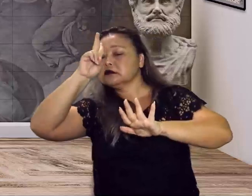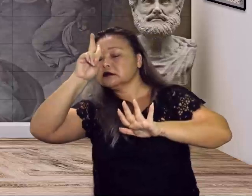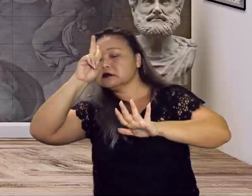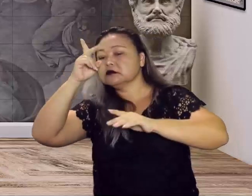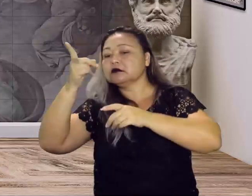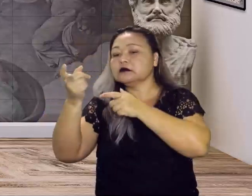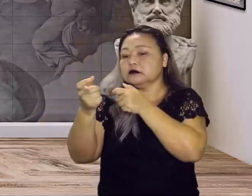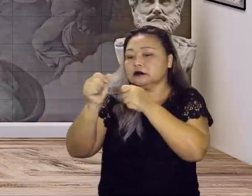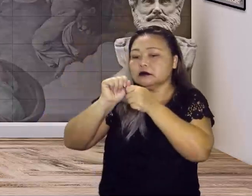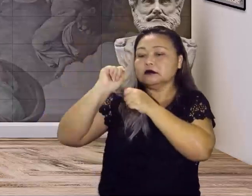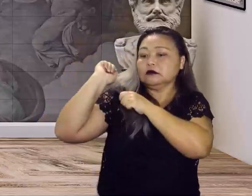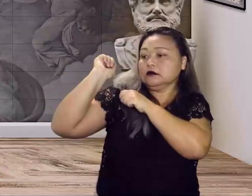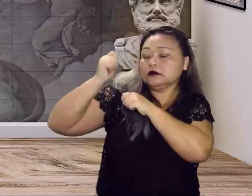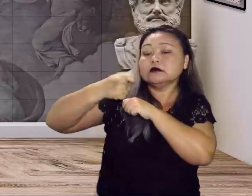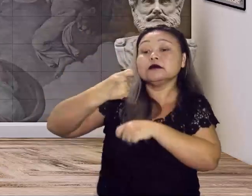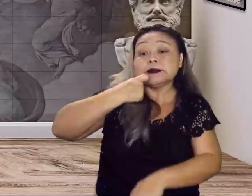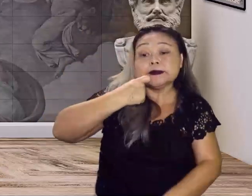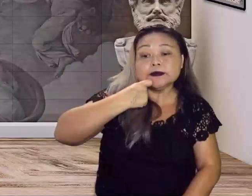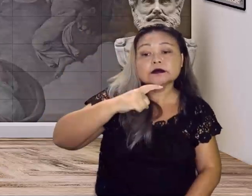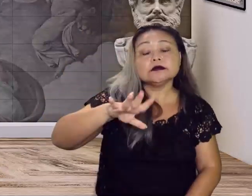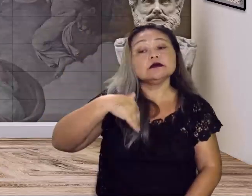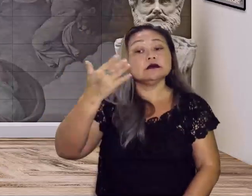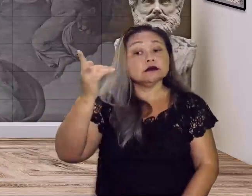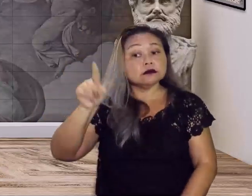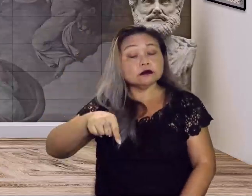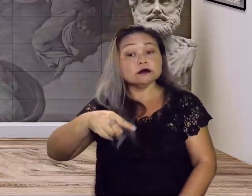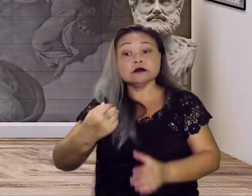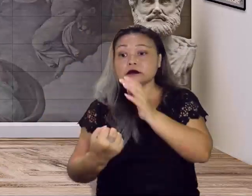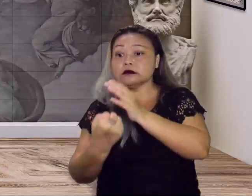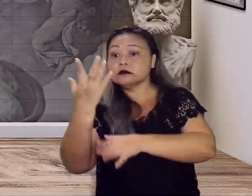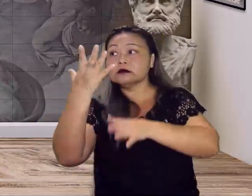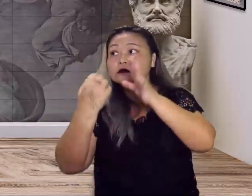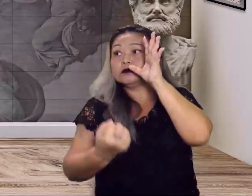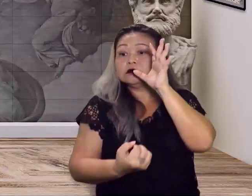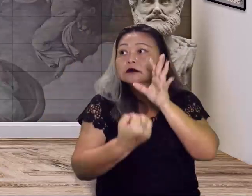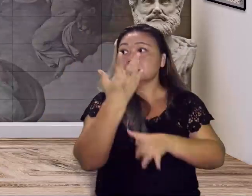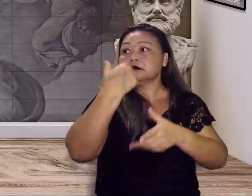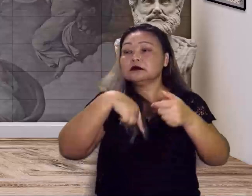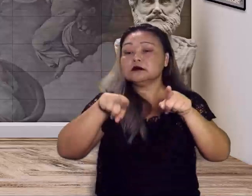história de pescadores, ela surge através do